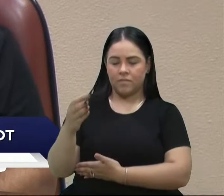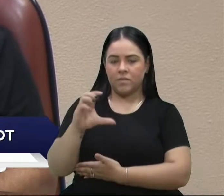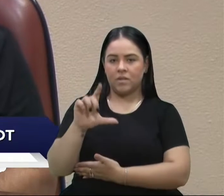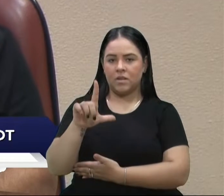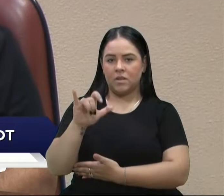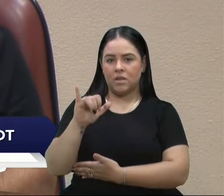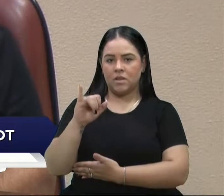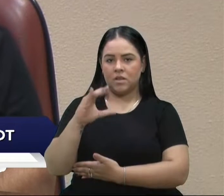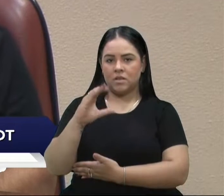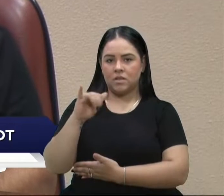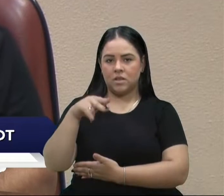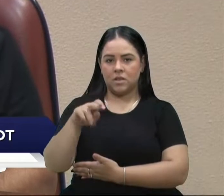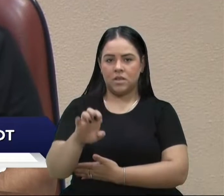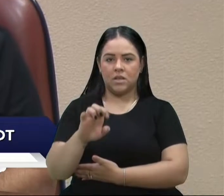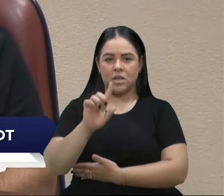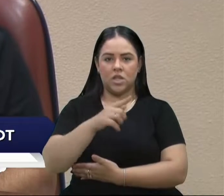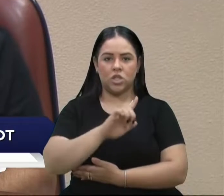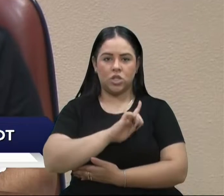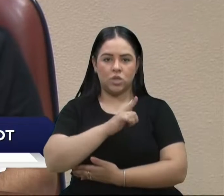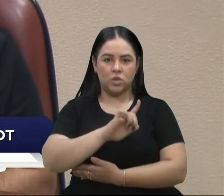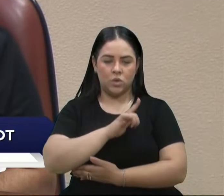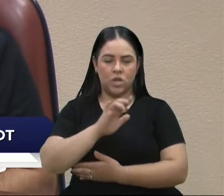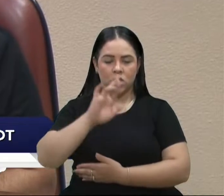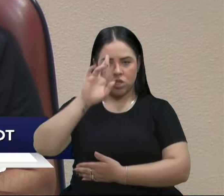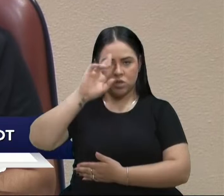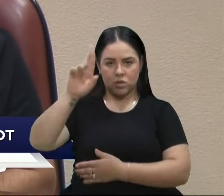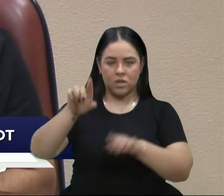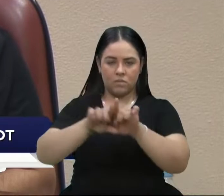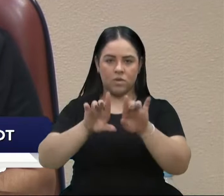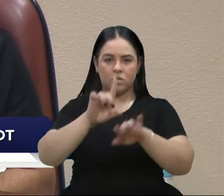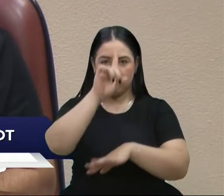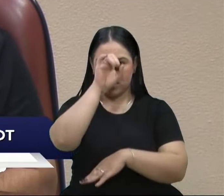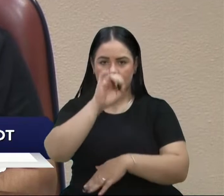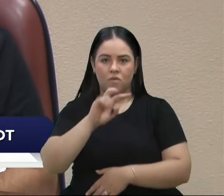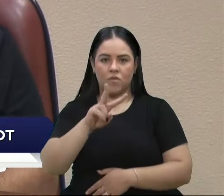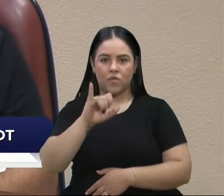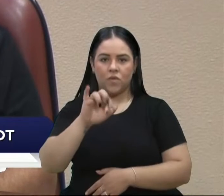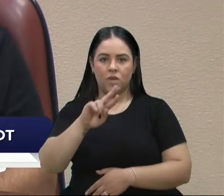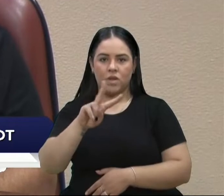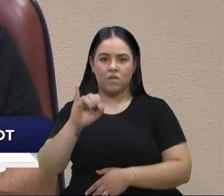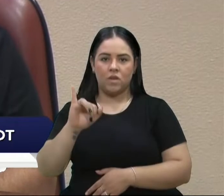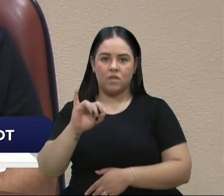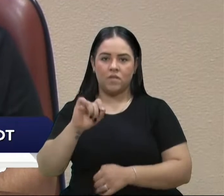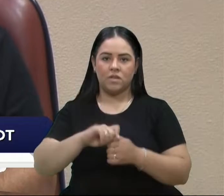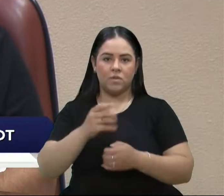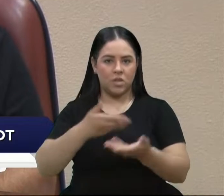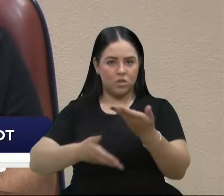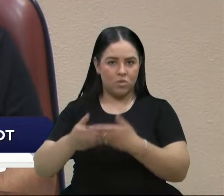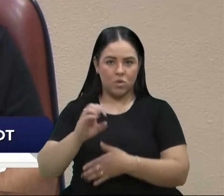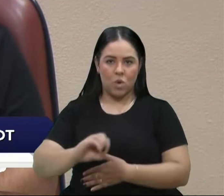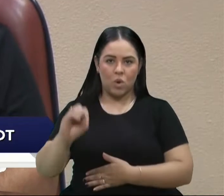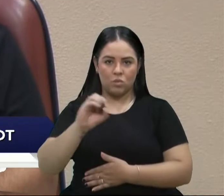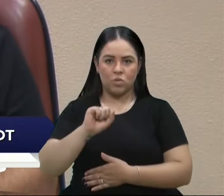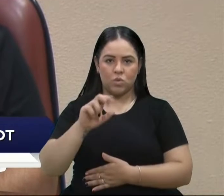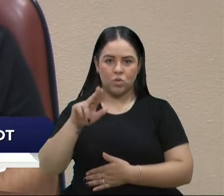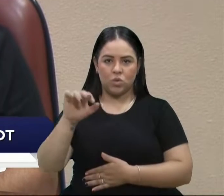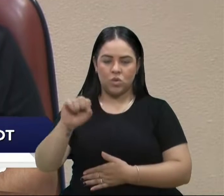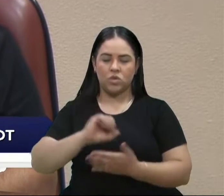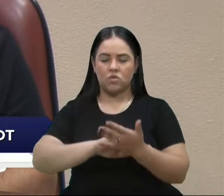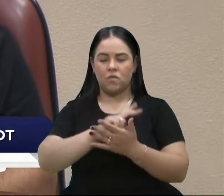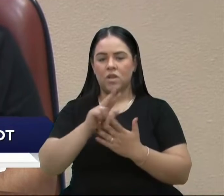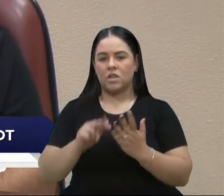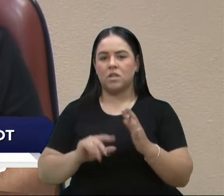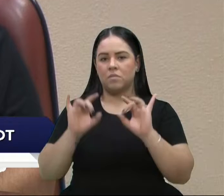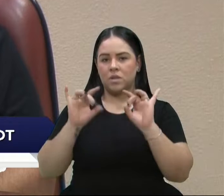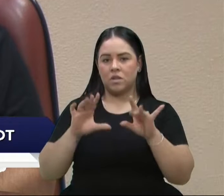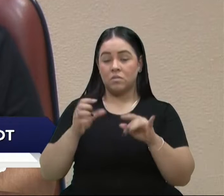que é gestora também, diretora do Hospital Virgílio Ramos, que faz um excelente atendimento também do SUS, em diversas especialidades. Cleiciane,